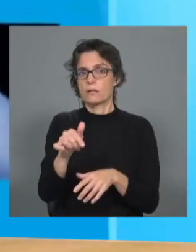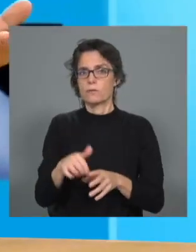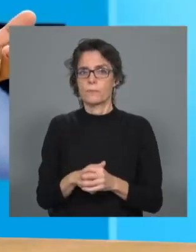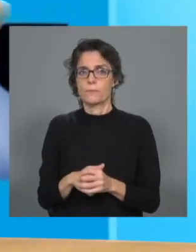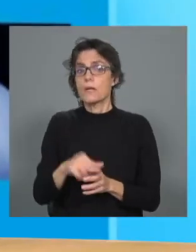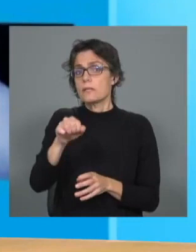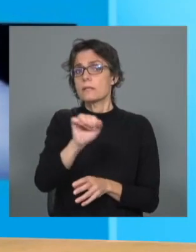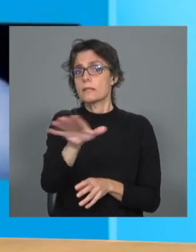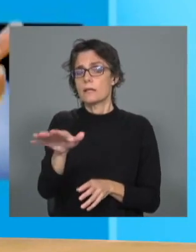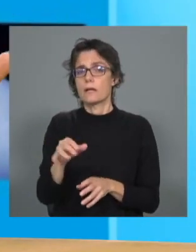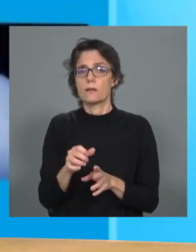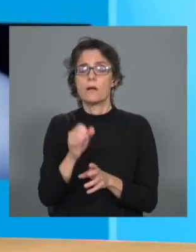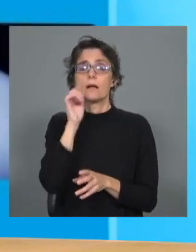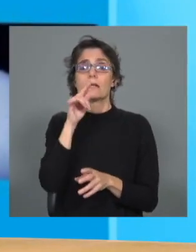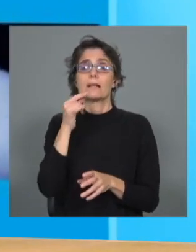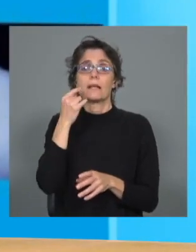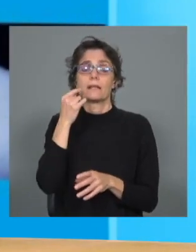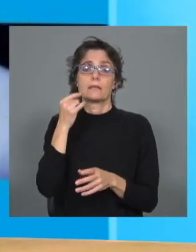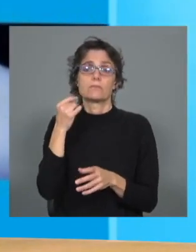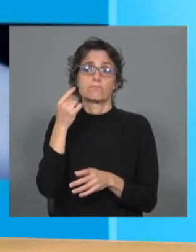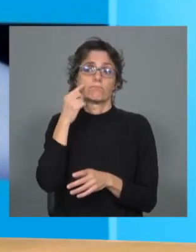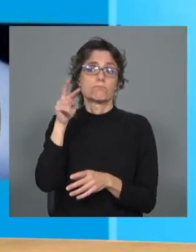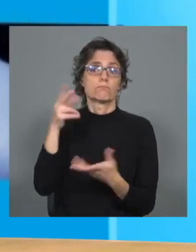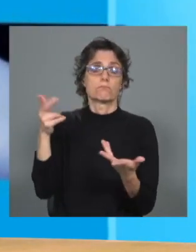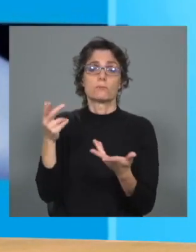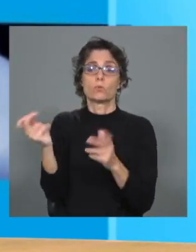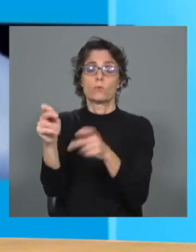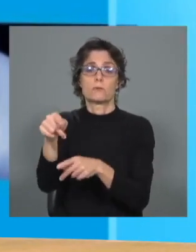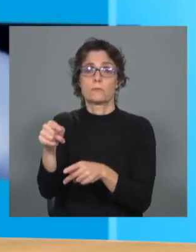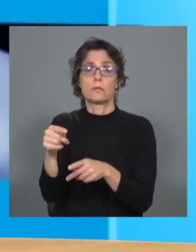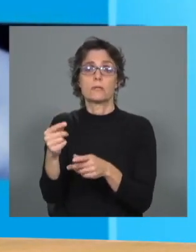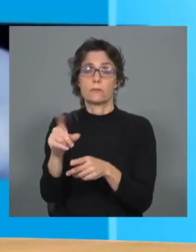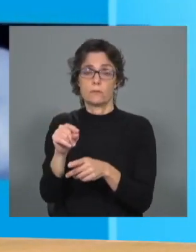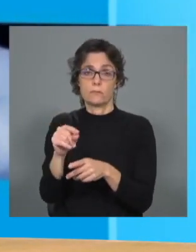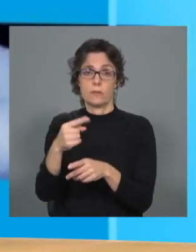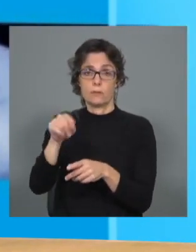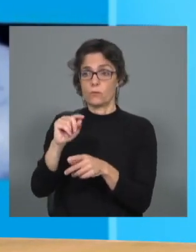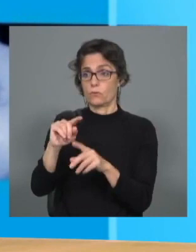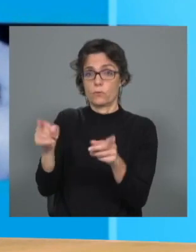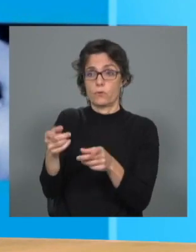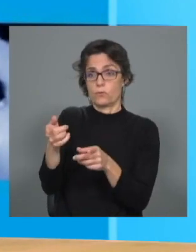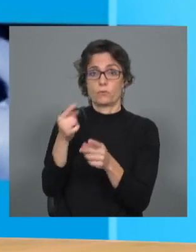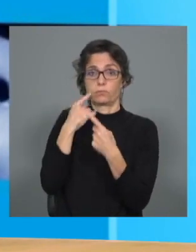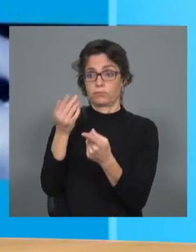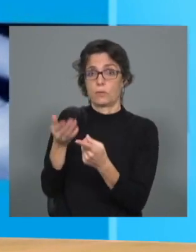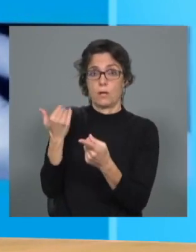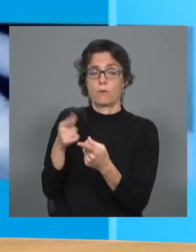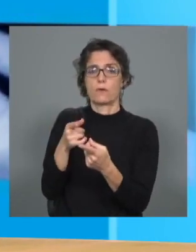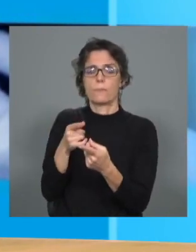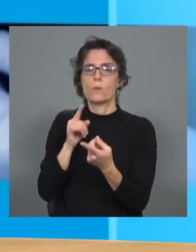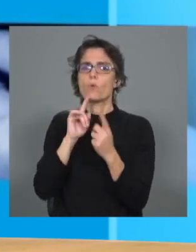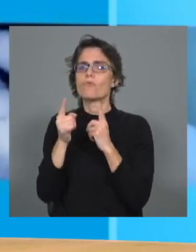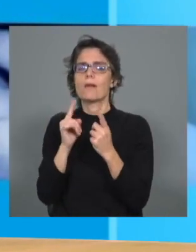quem viu, quem acompanhou a viagem ou para quem viu agora este pequeno resumo que apresentamos. O diálogo não foi virado para si,